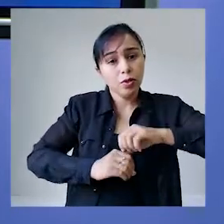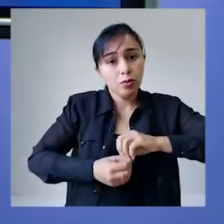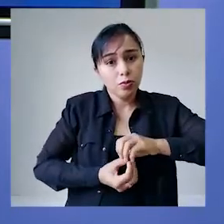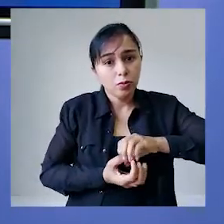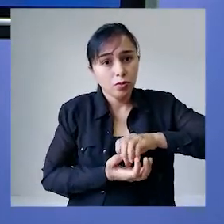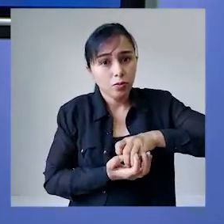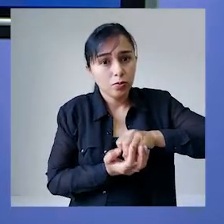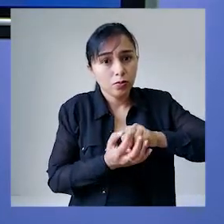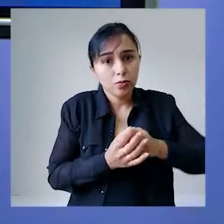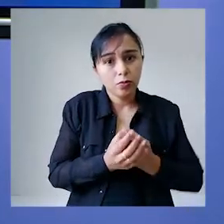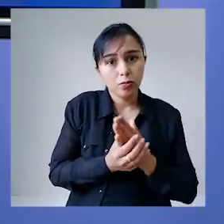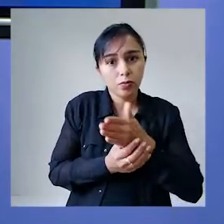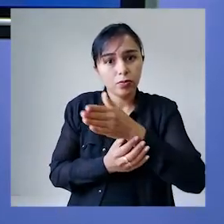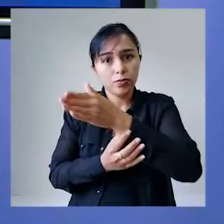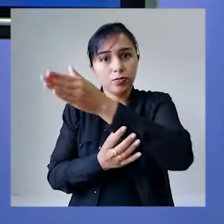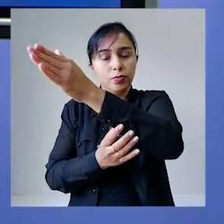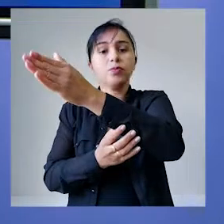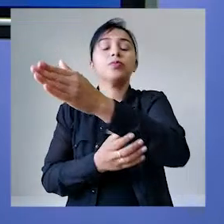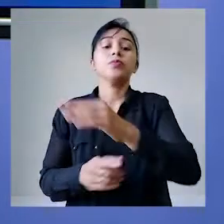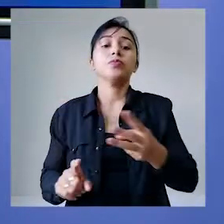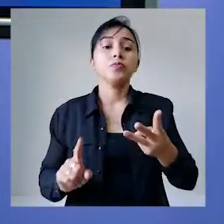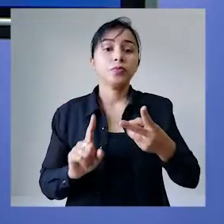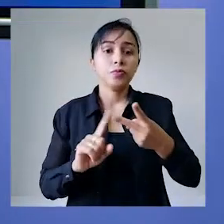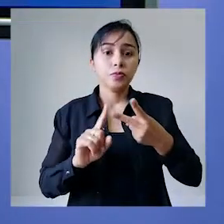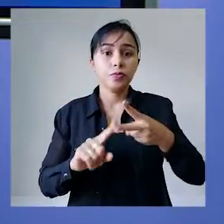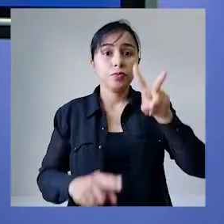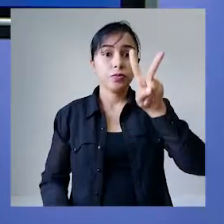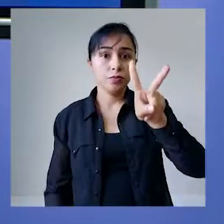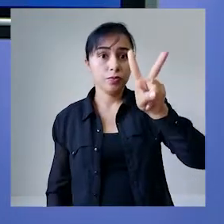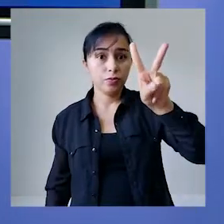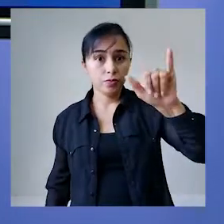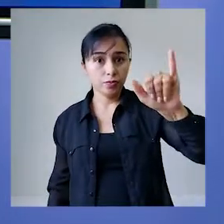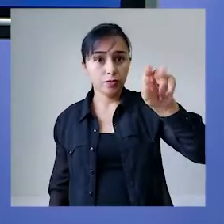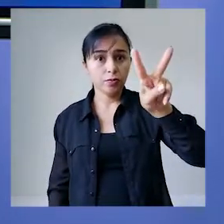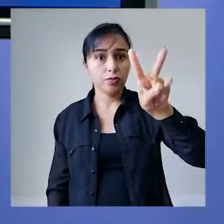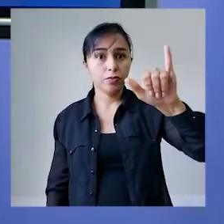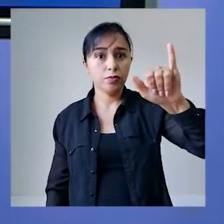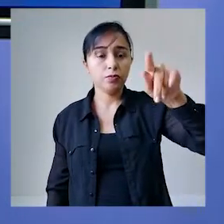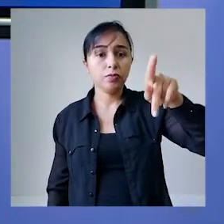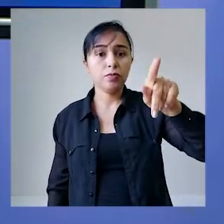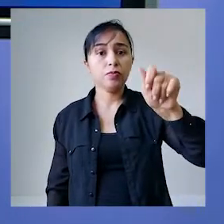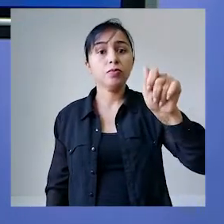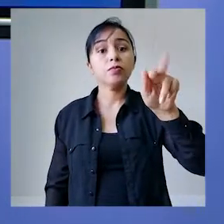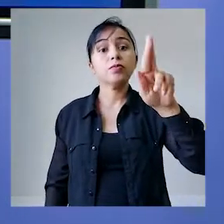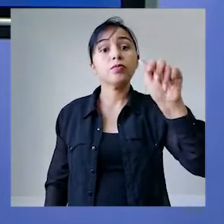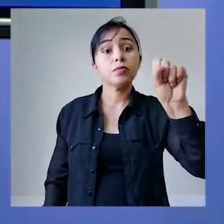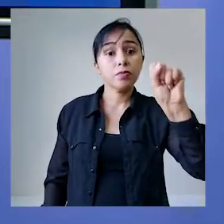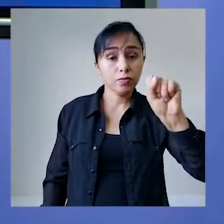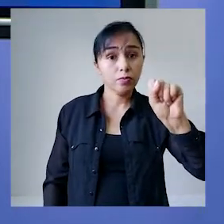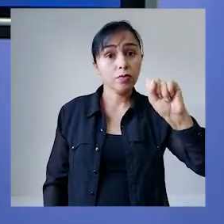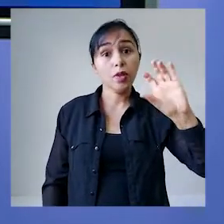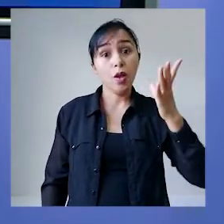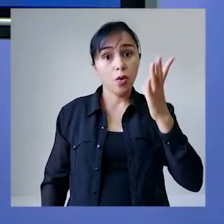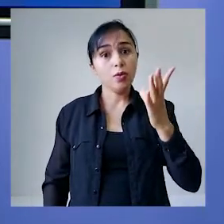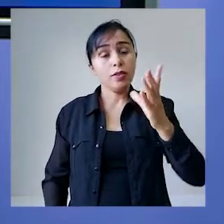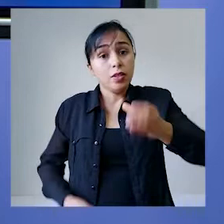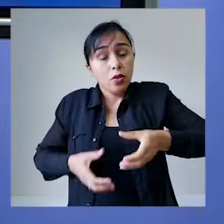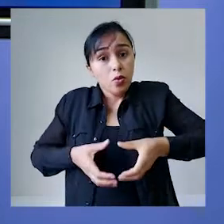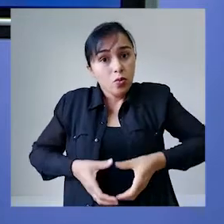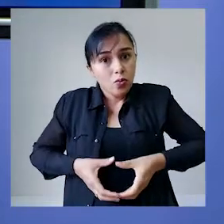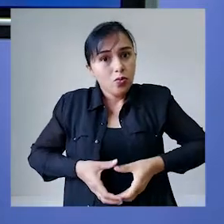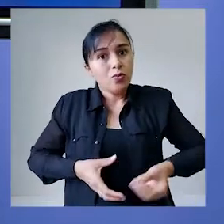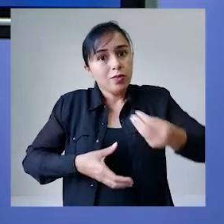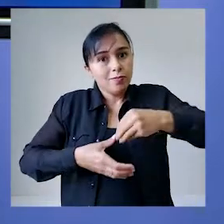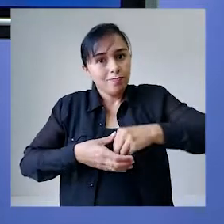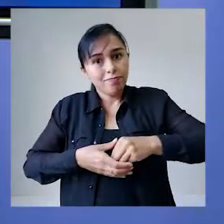ovos. Nós também temos algumas espécies vivíparas. As espécies vivíparas completam seu desenvolvimento dentro do útero da